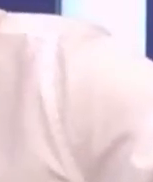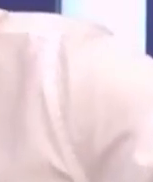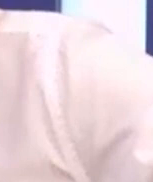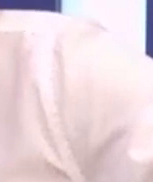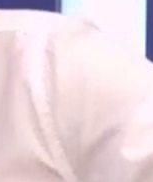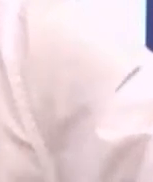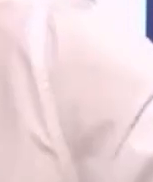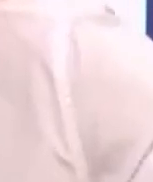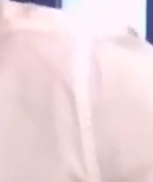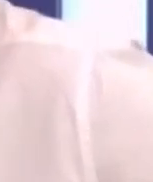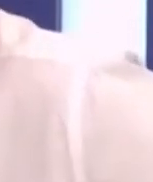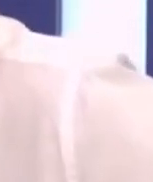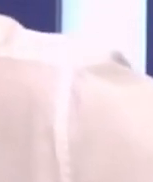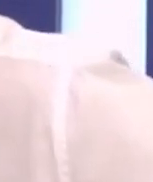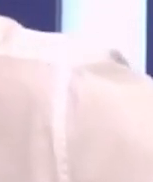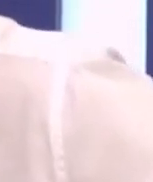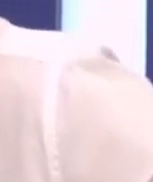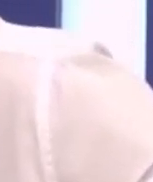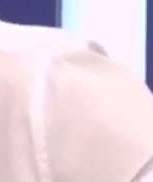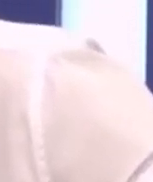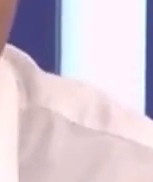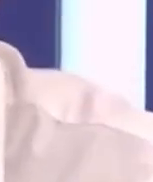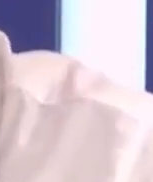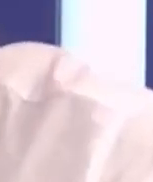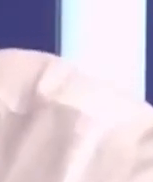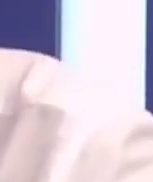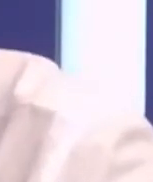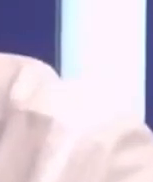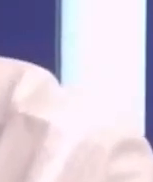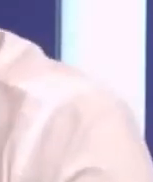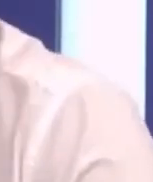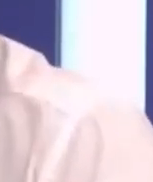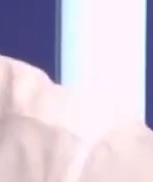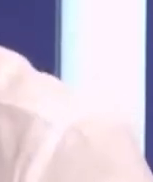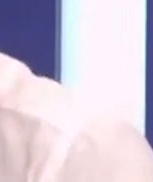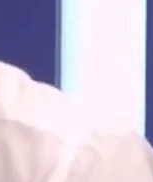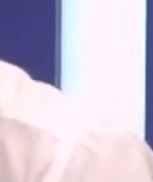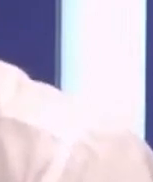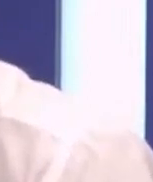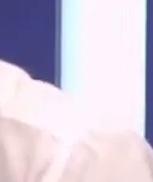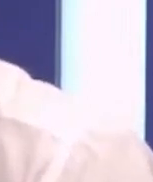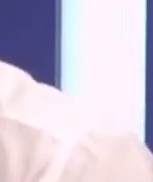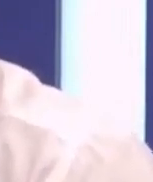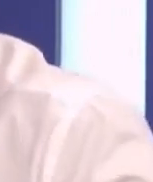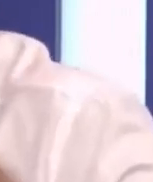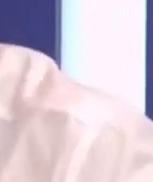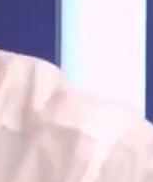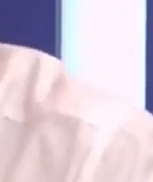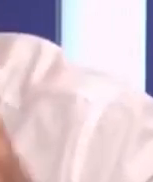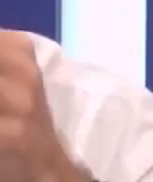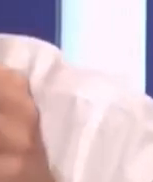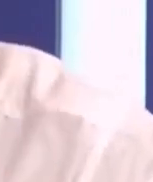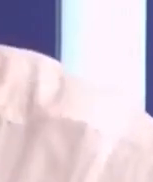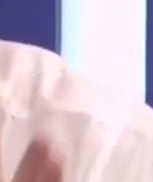justiça. Sabe-se lá qual vai ser o resultado desse negócio? Então, a fala do Lira é muito bem articuladinha. Mas é uma